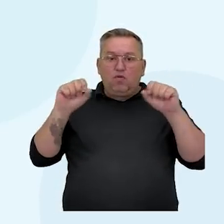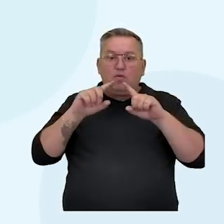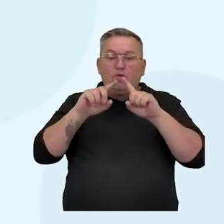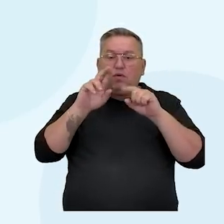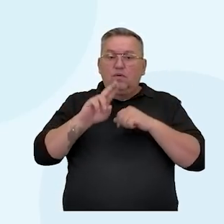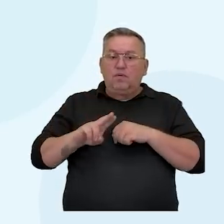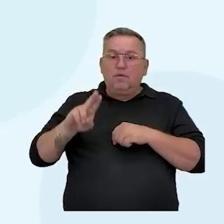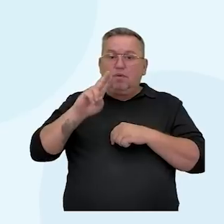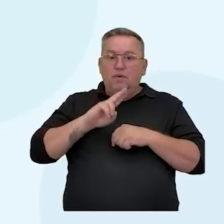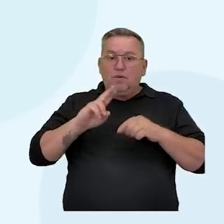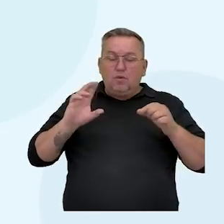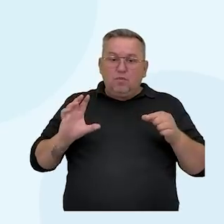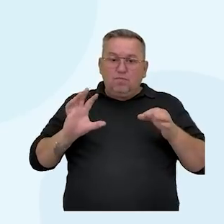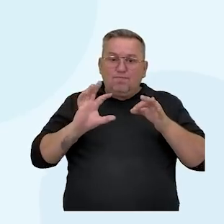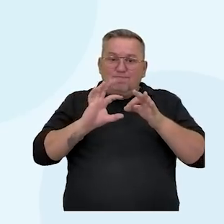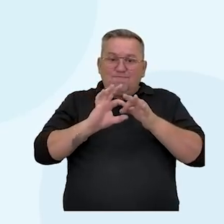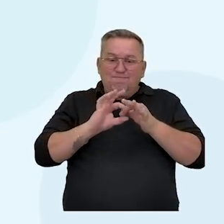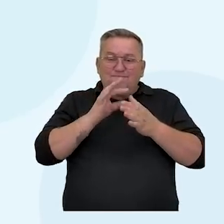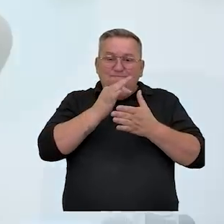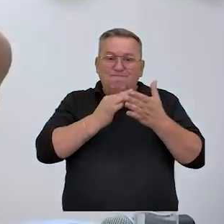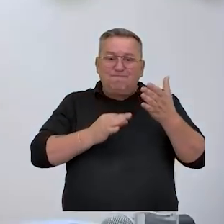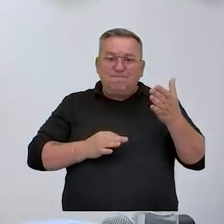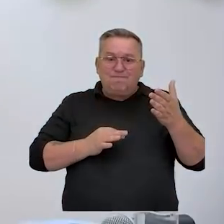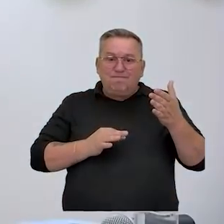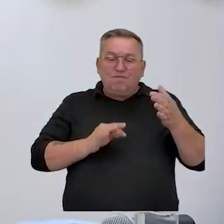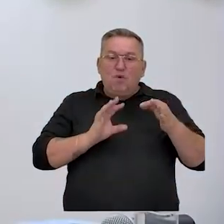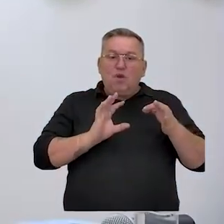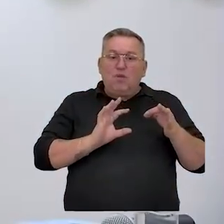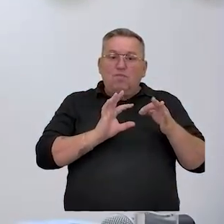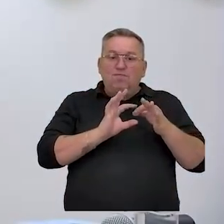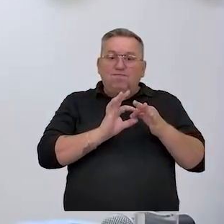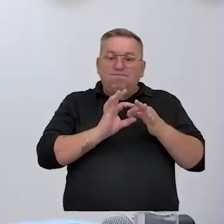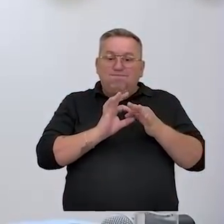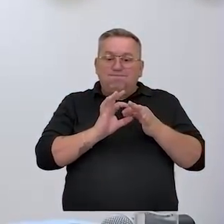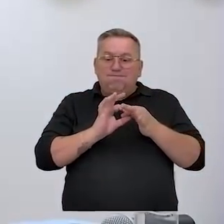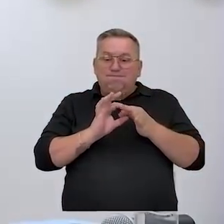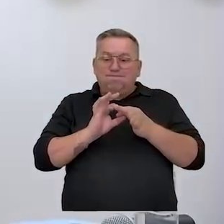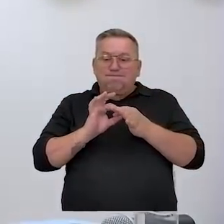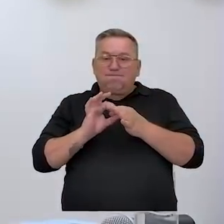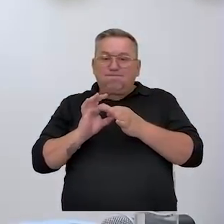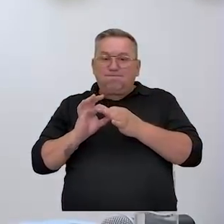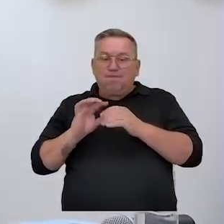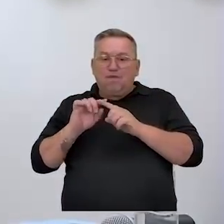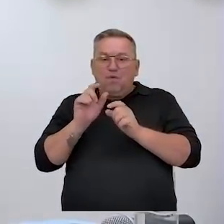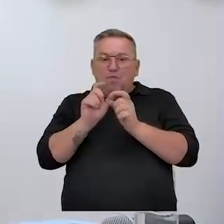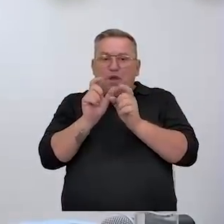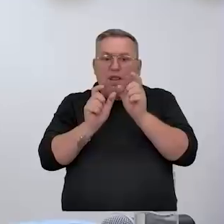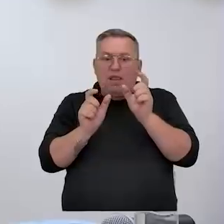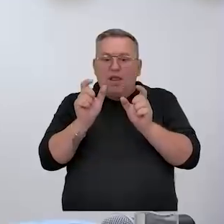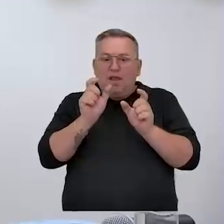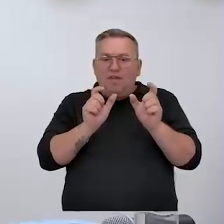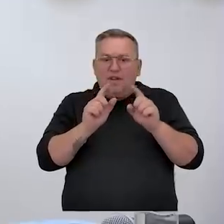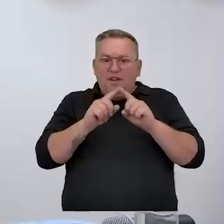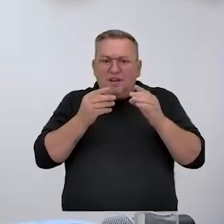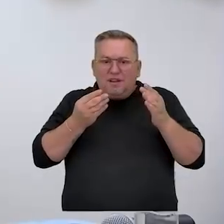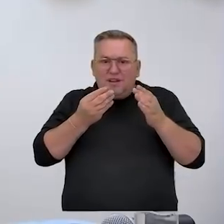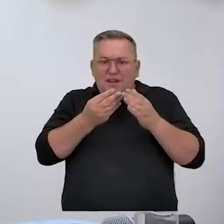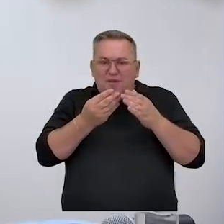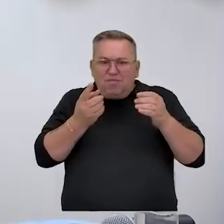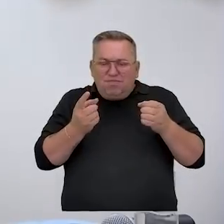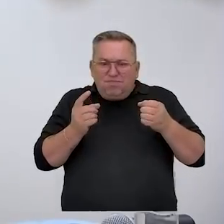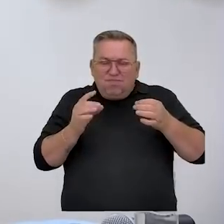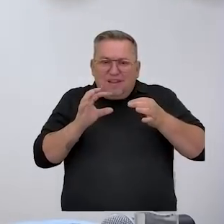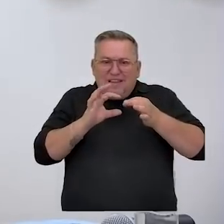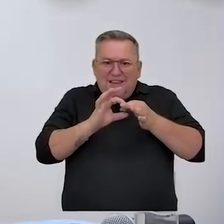de conectores textuais? O que são esses conectores? São aqueles articuladores ou palavras, termos que dão sentido